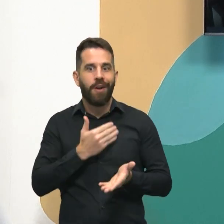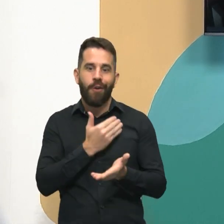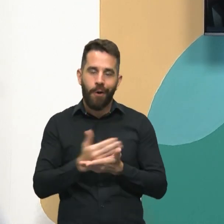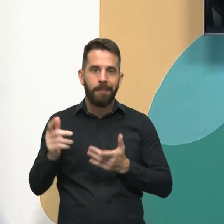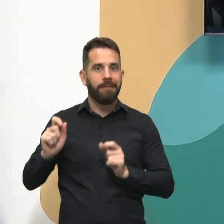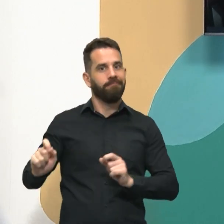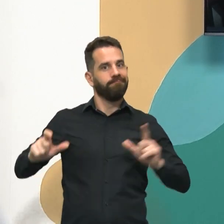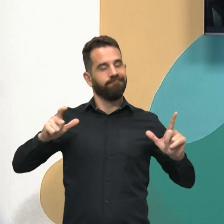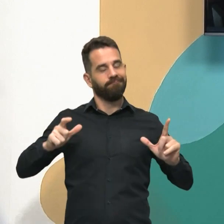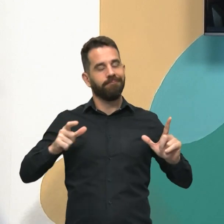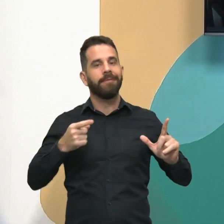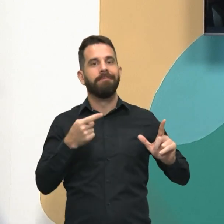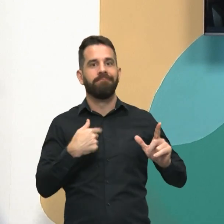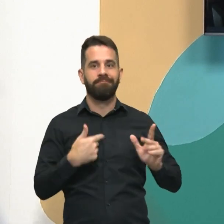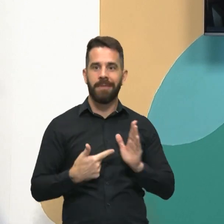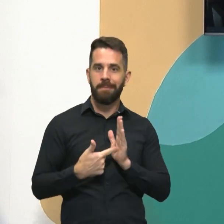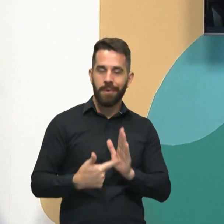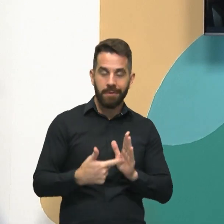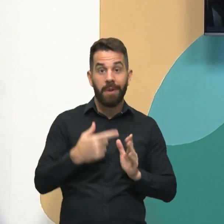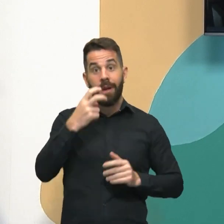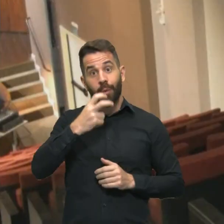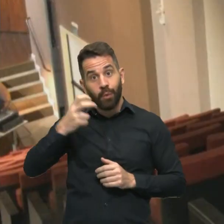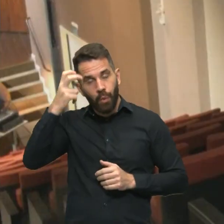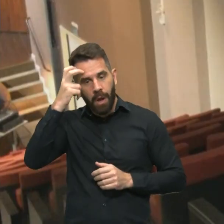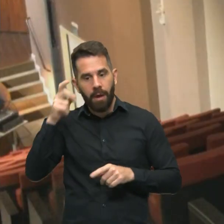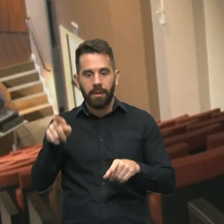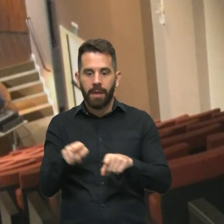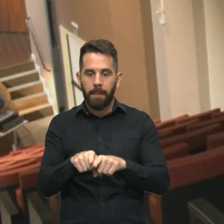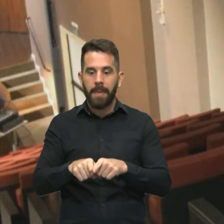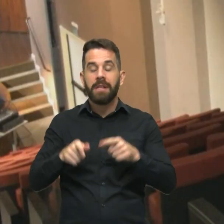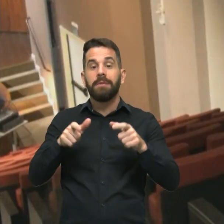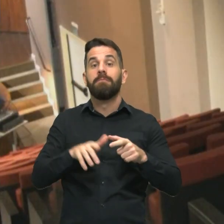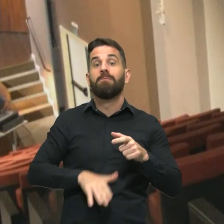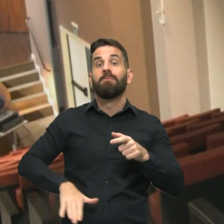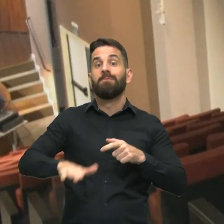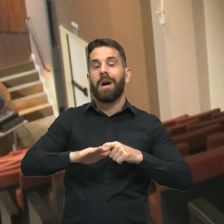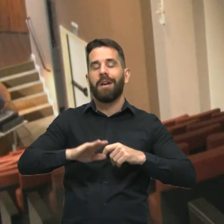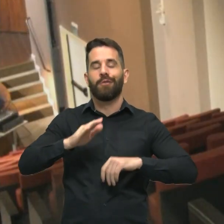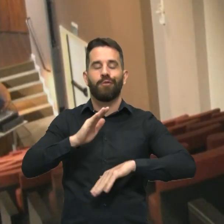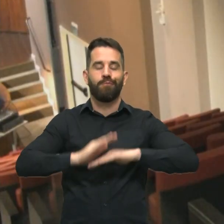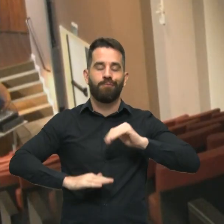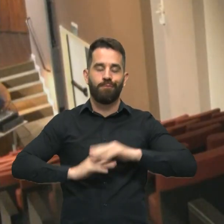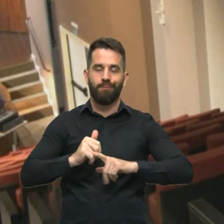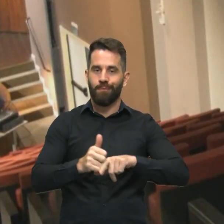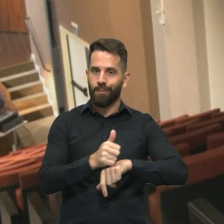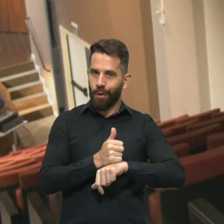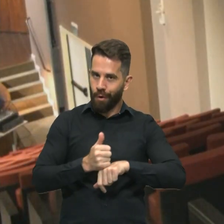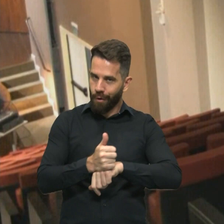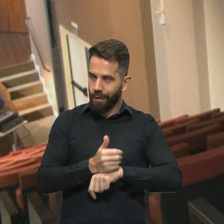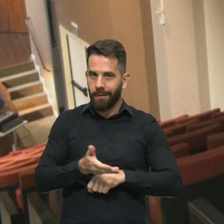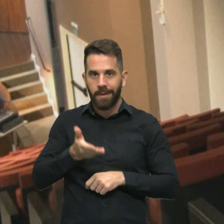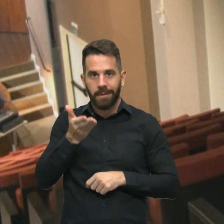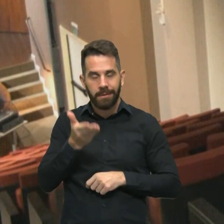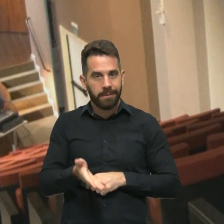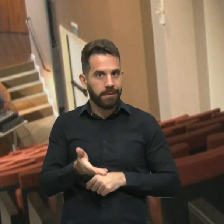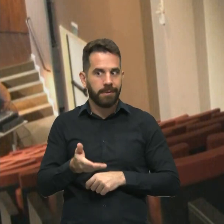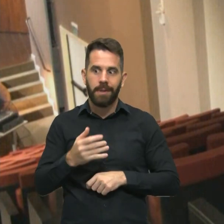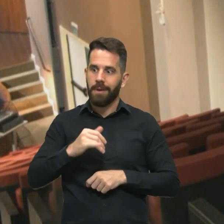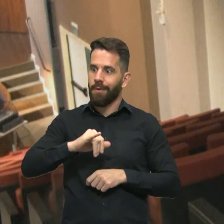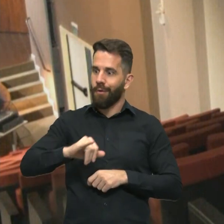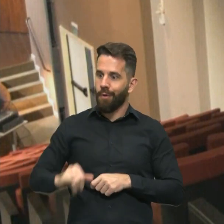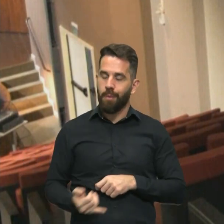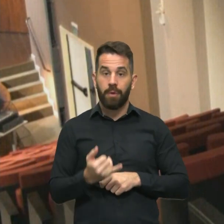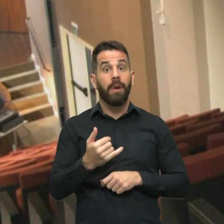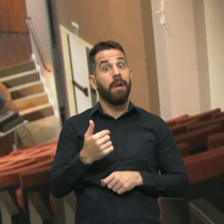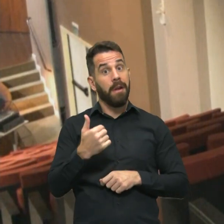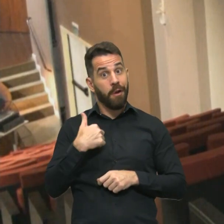apresentação cultural e de Espaço das Profissões, né? Esse grande evento aí da universidade. Eu mesmo sou apaixonada, foi assim que eu